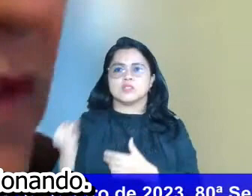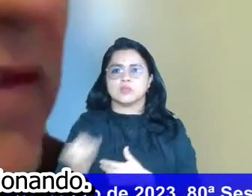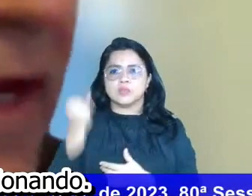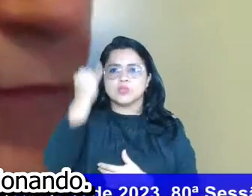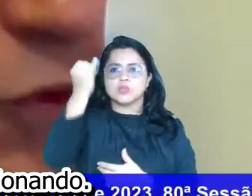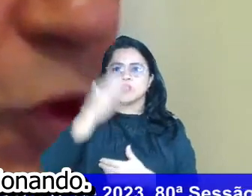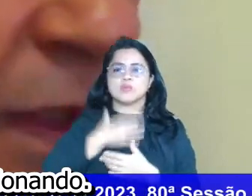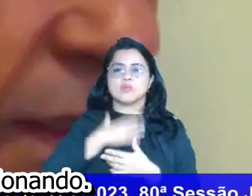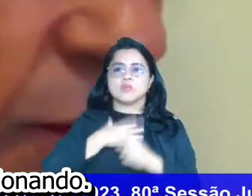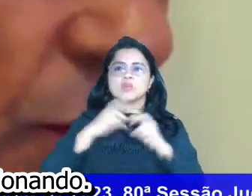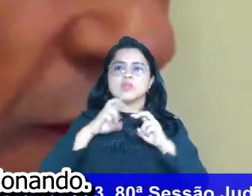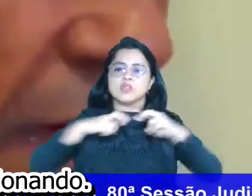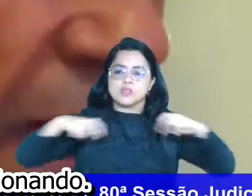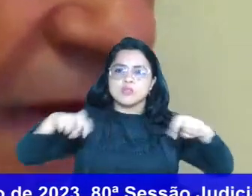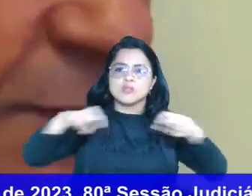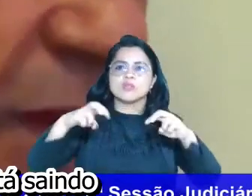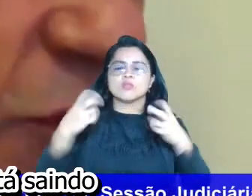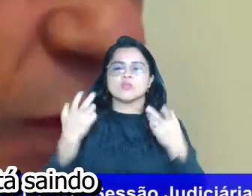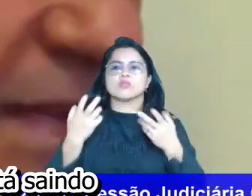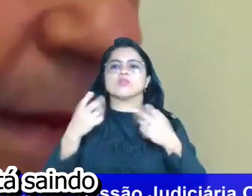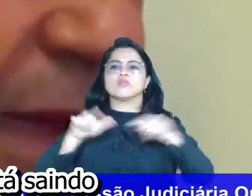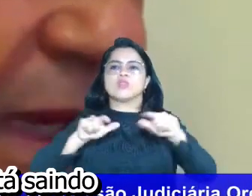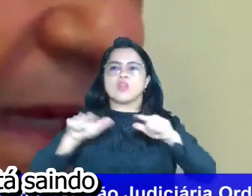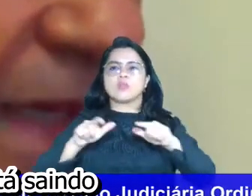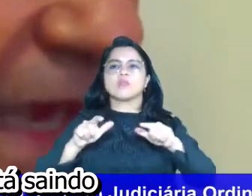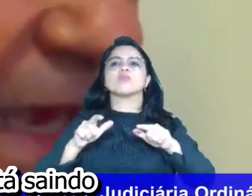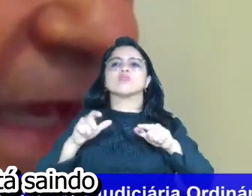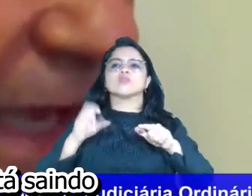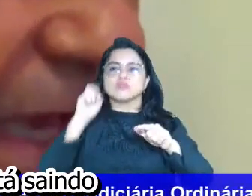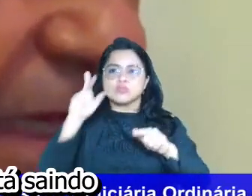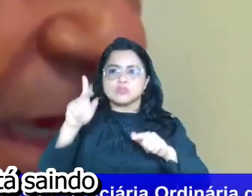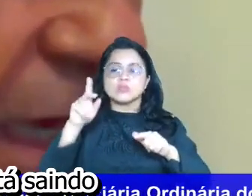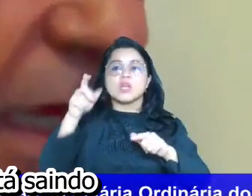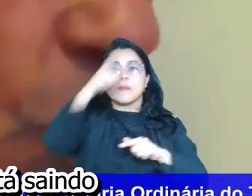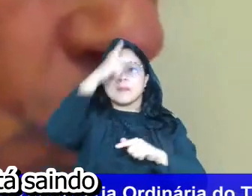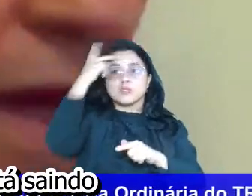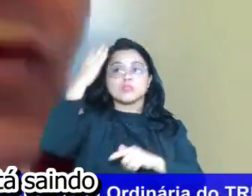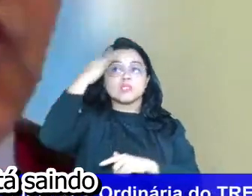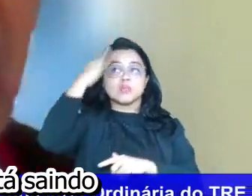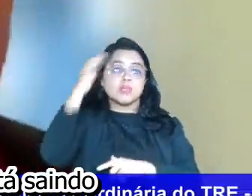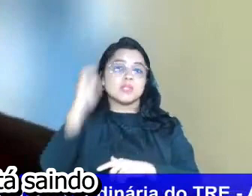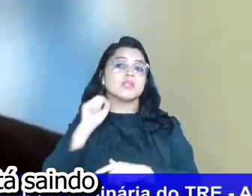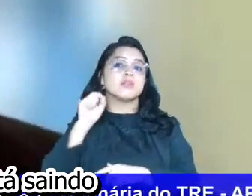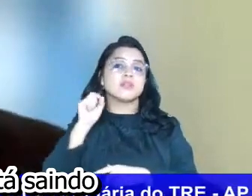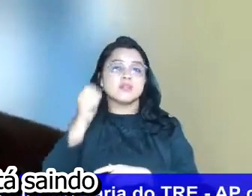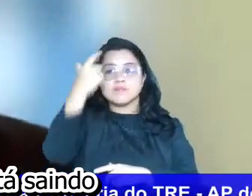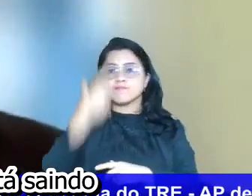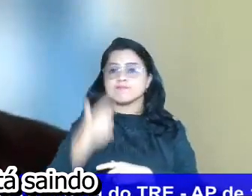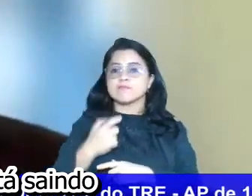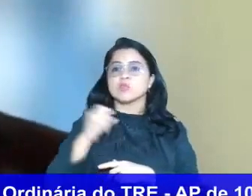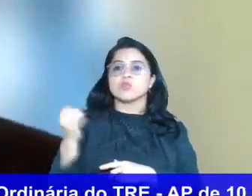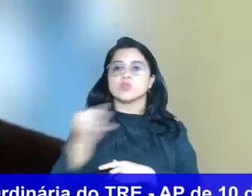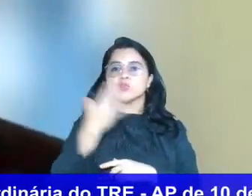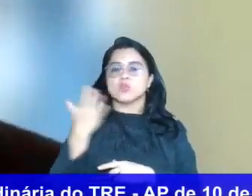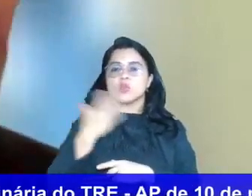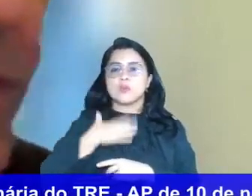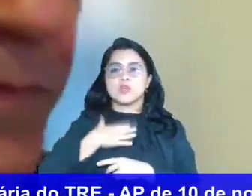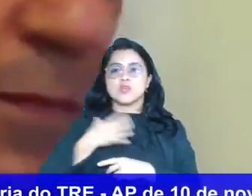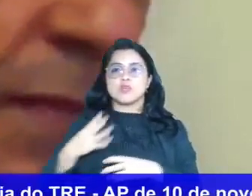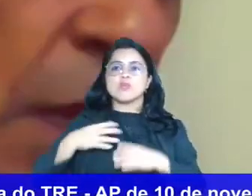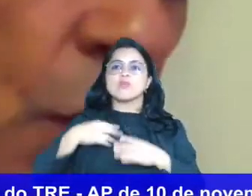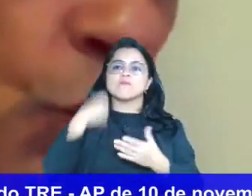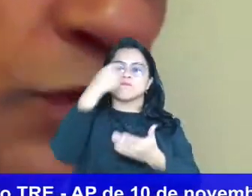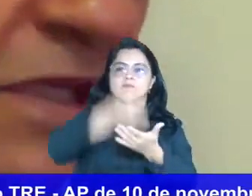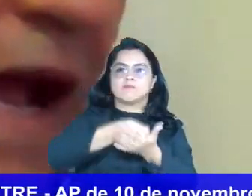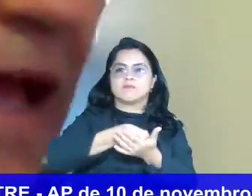meu escritório estar funcionando. As pessoas saberem quem é quem e quanto já está saindo do meu